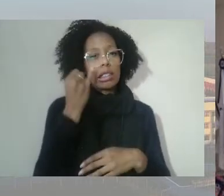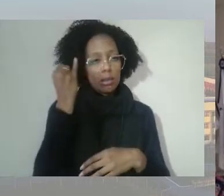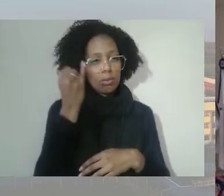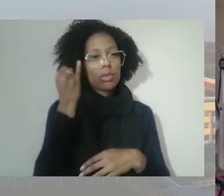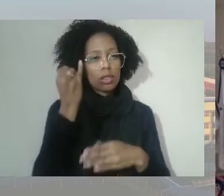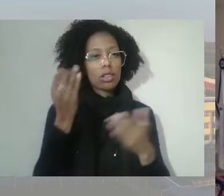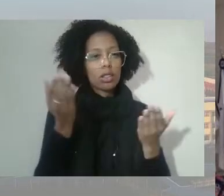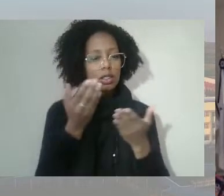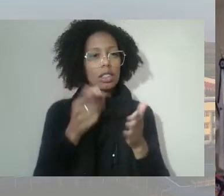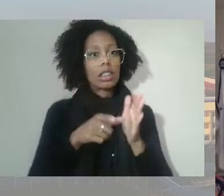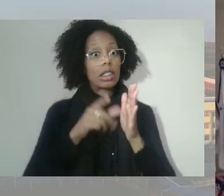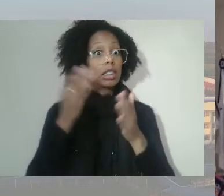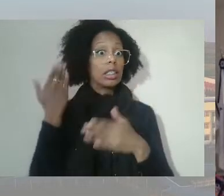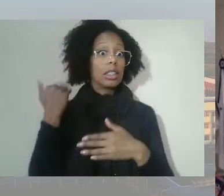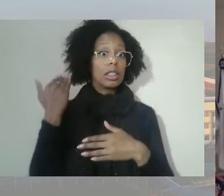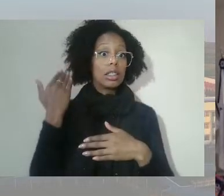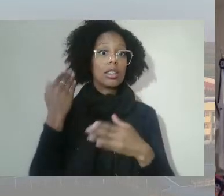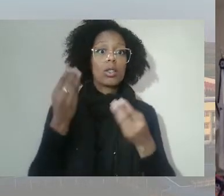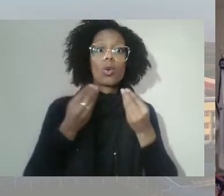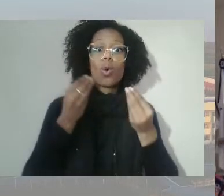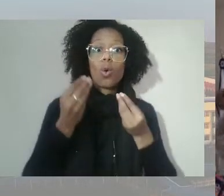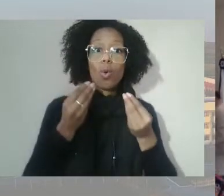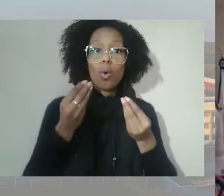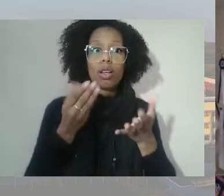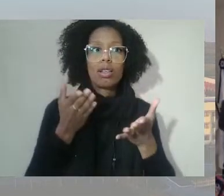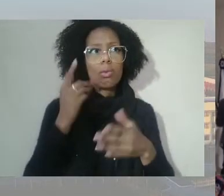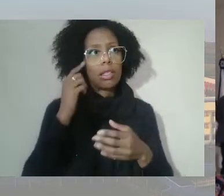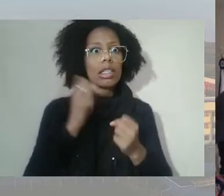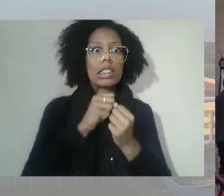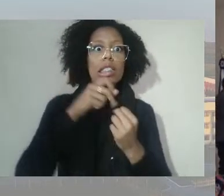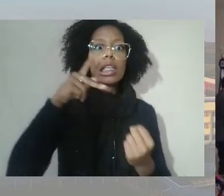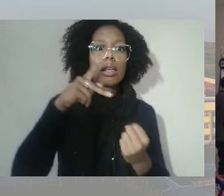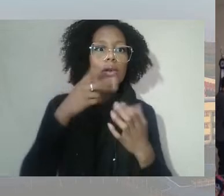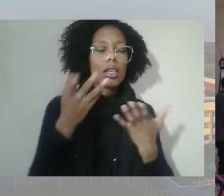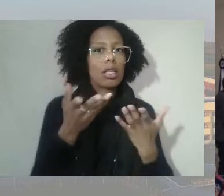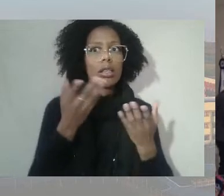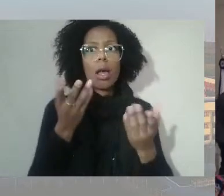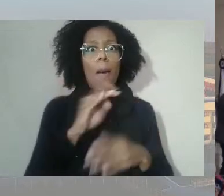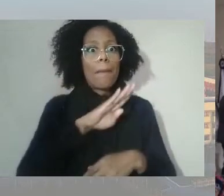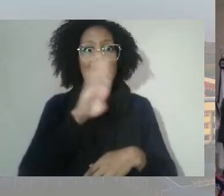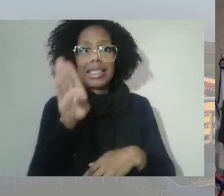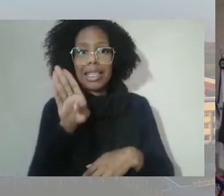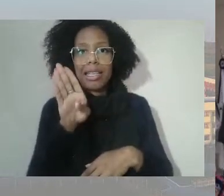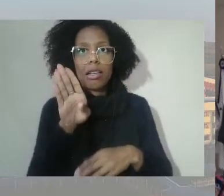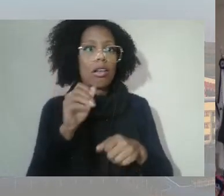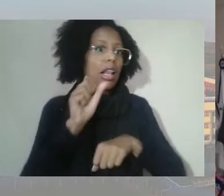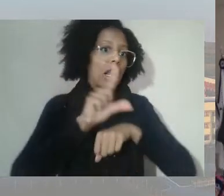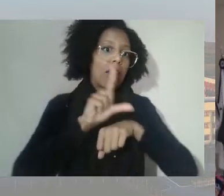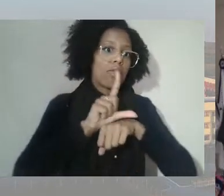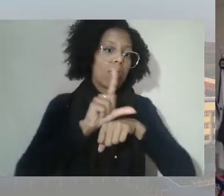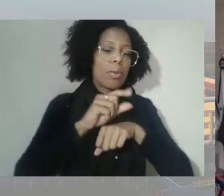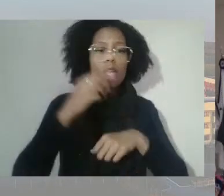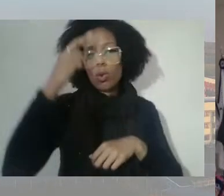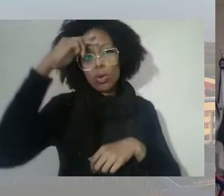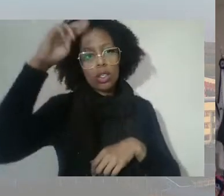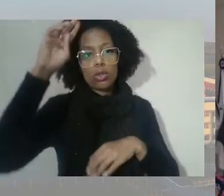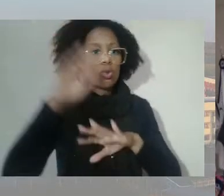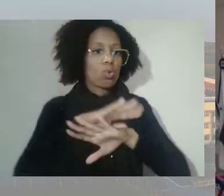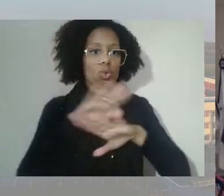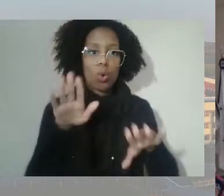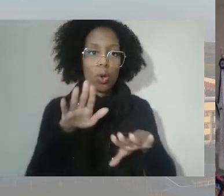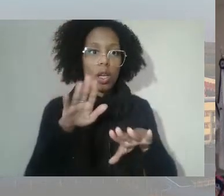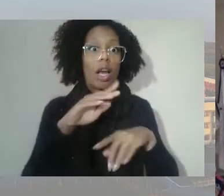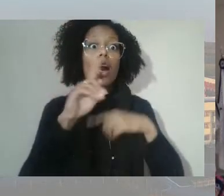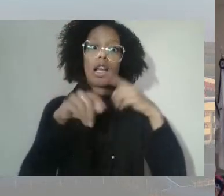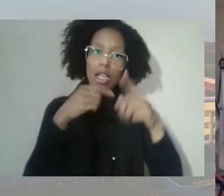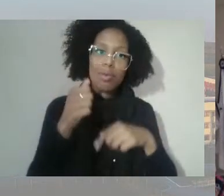tempo atrás, né, quando se falava em CIEP, era Bagé, Livramento e Uruguaiana. Né? Aí depois entrou